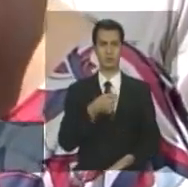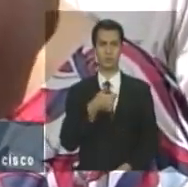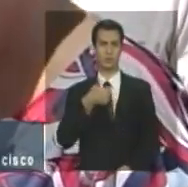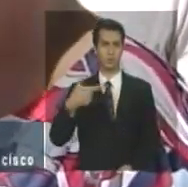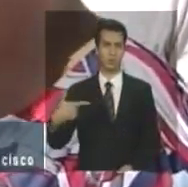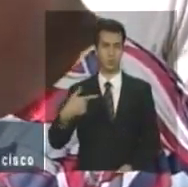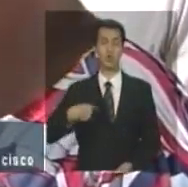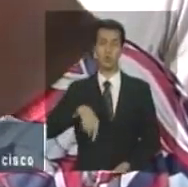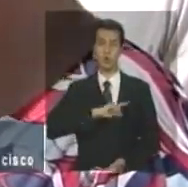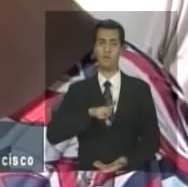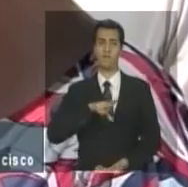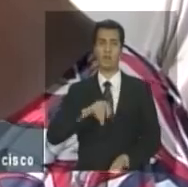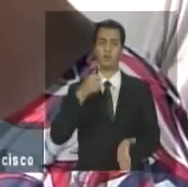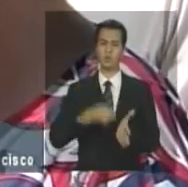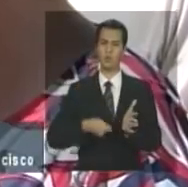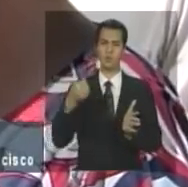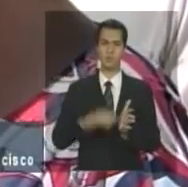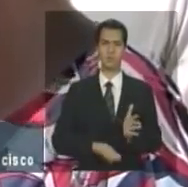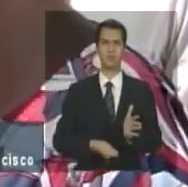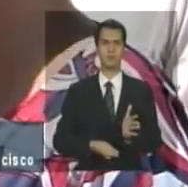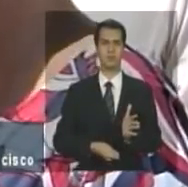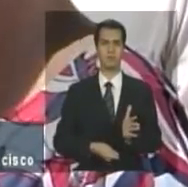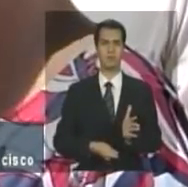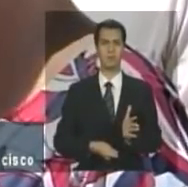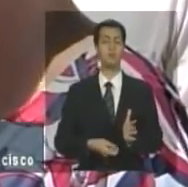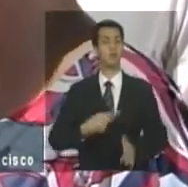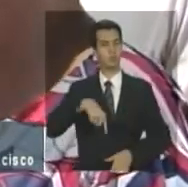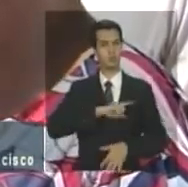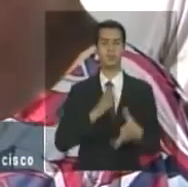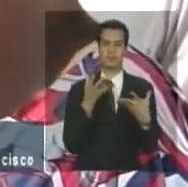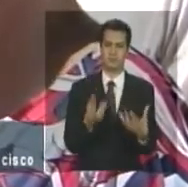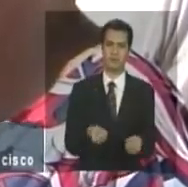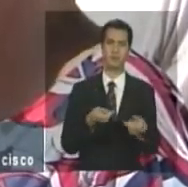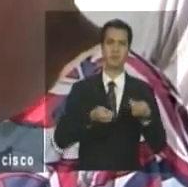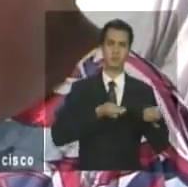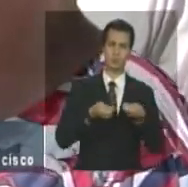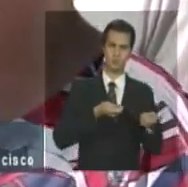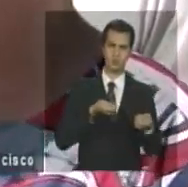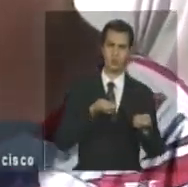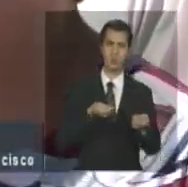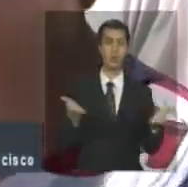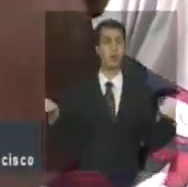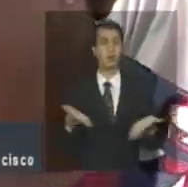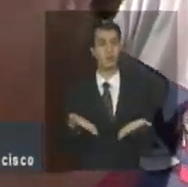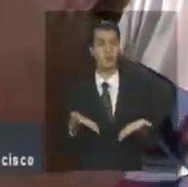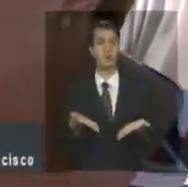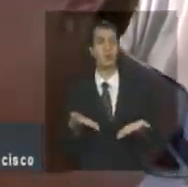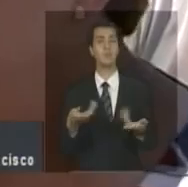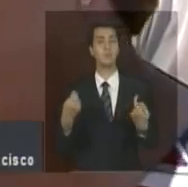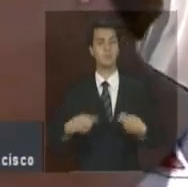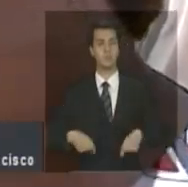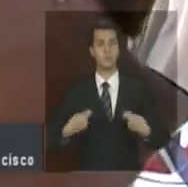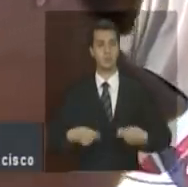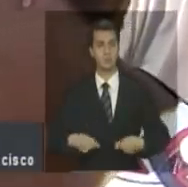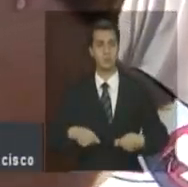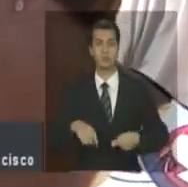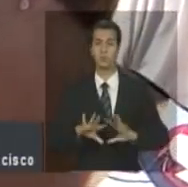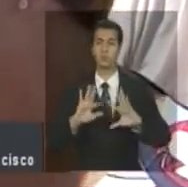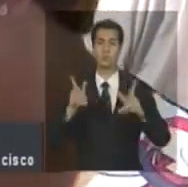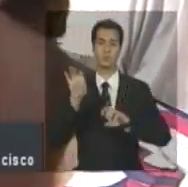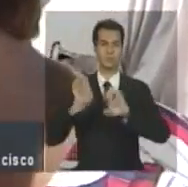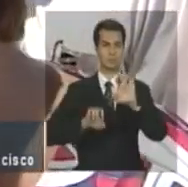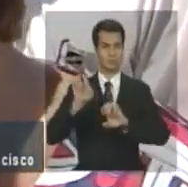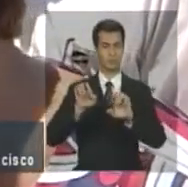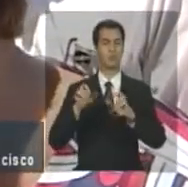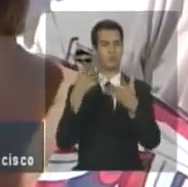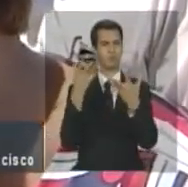as metas, nós aceitamos as negociações. Agora, nós queremos que a parte também dos consórcios seja